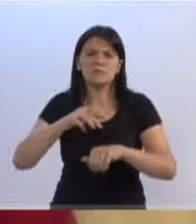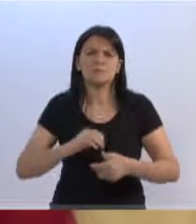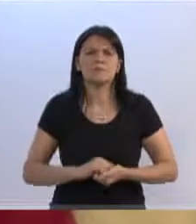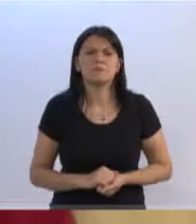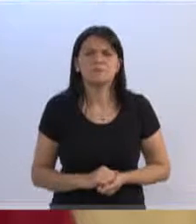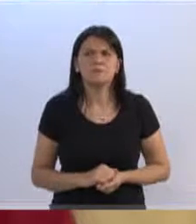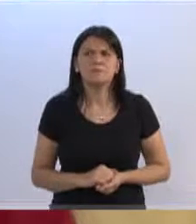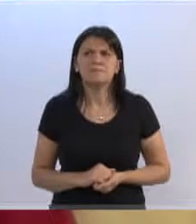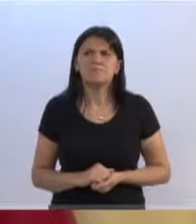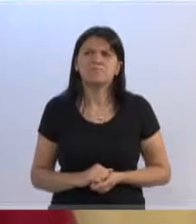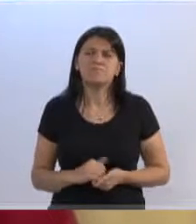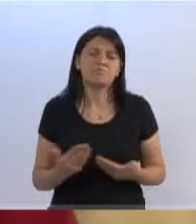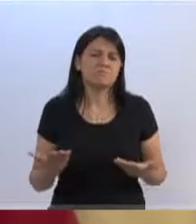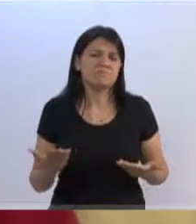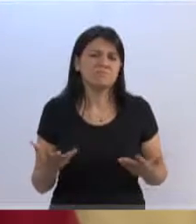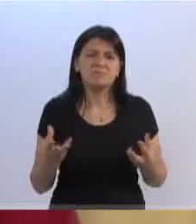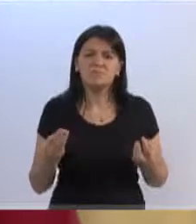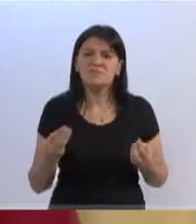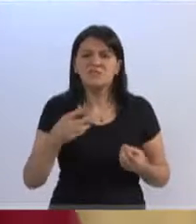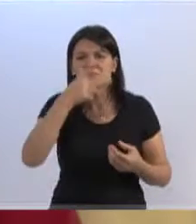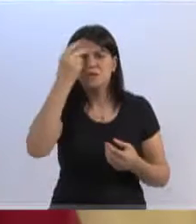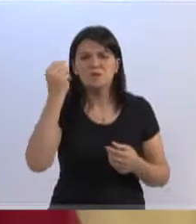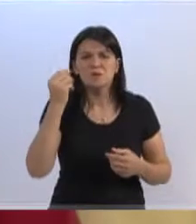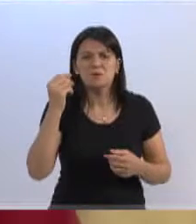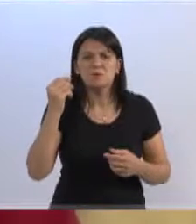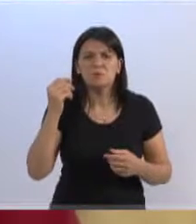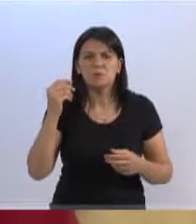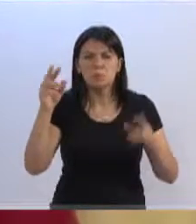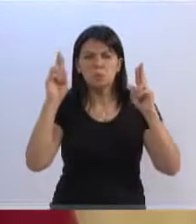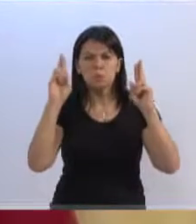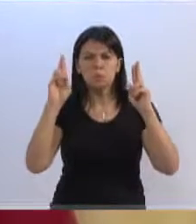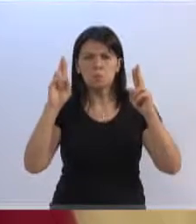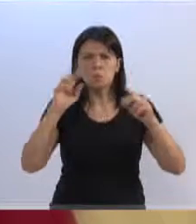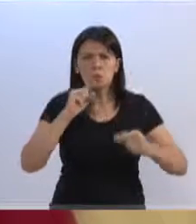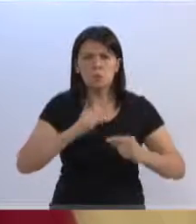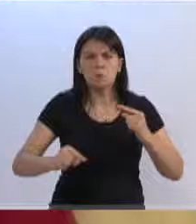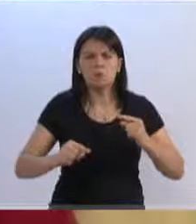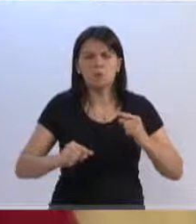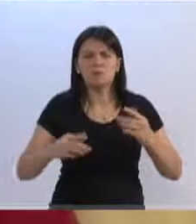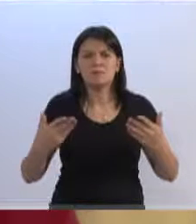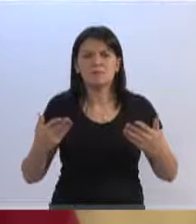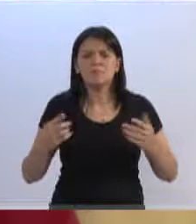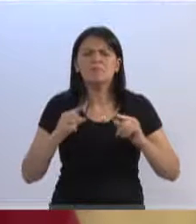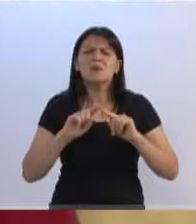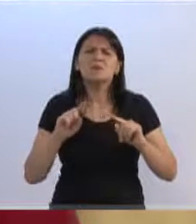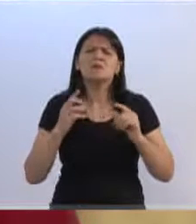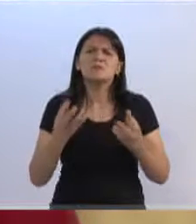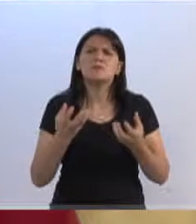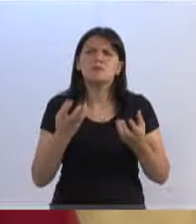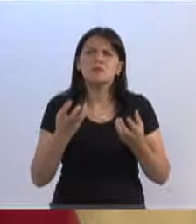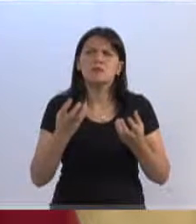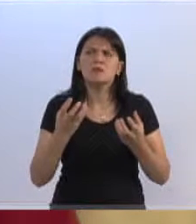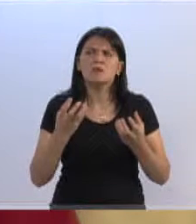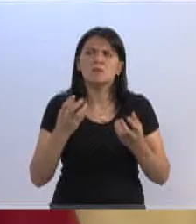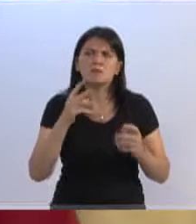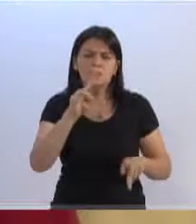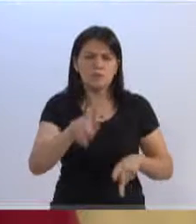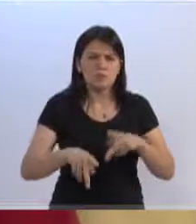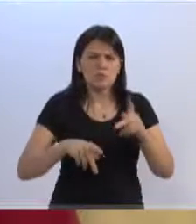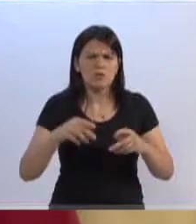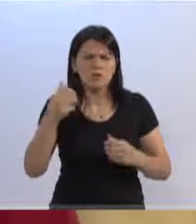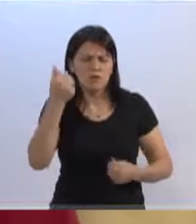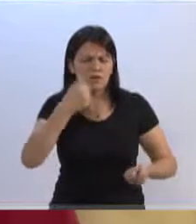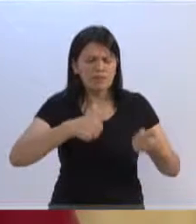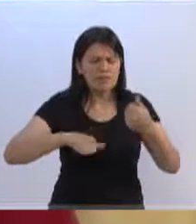país. Então, muita gente torcia contra e muita gente continua torcendo contra. Agora, eu quero que a população